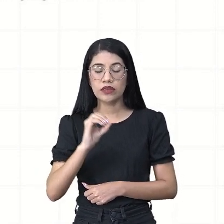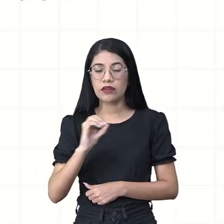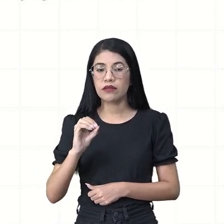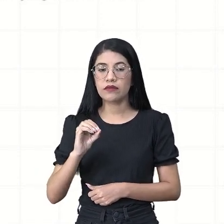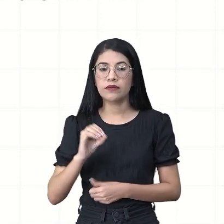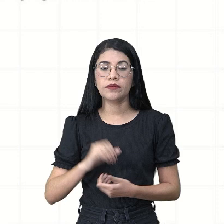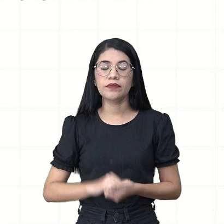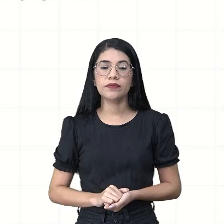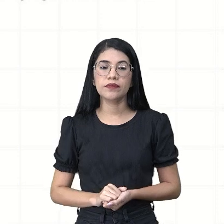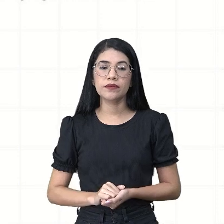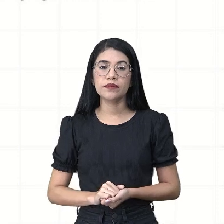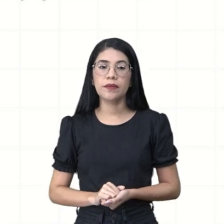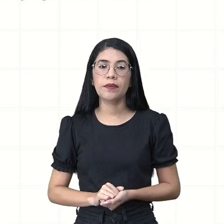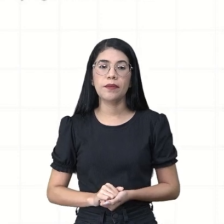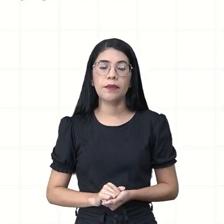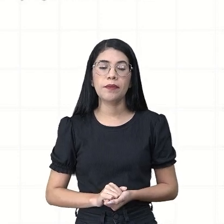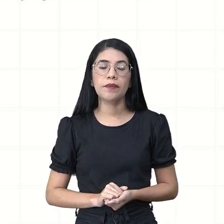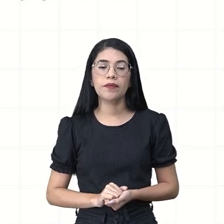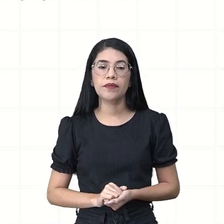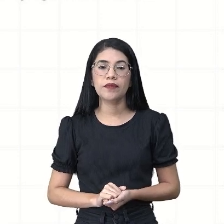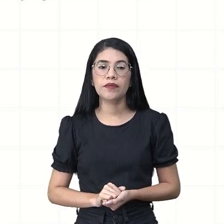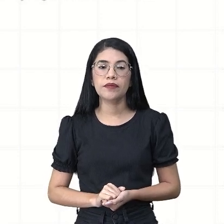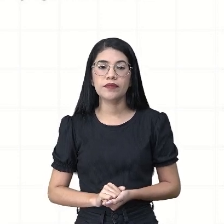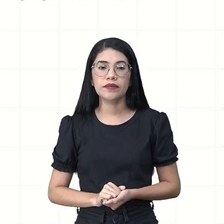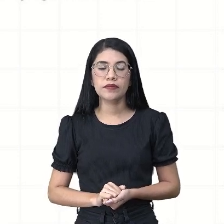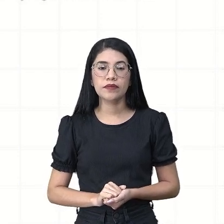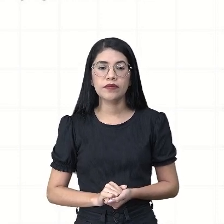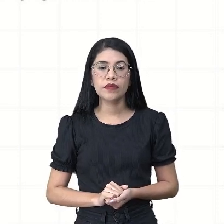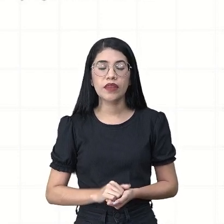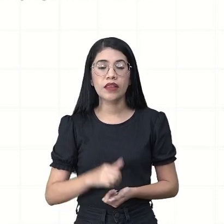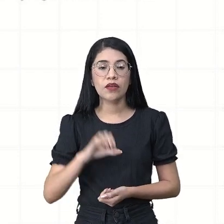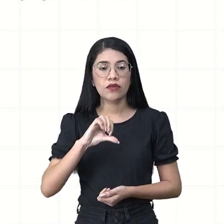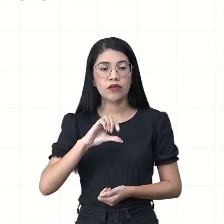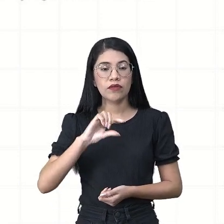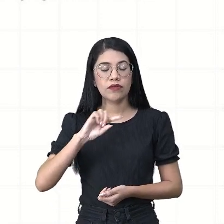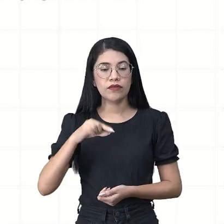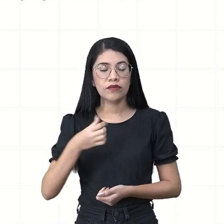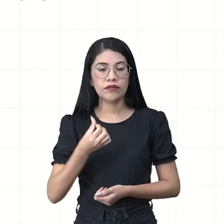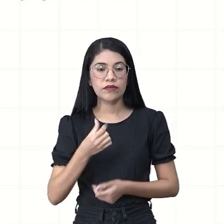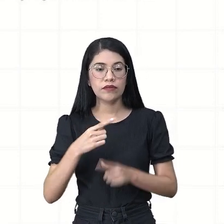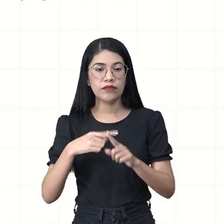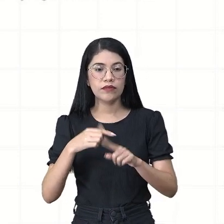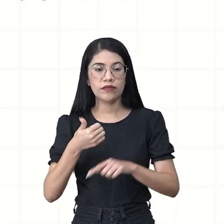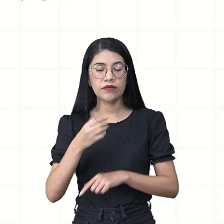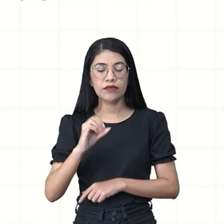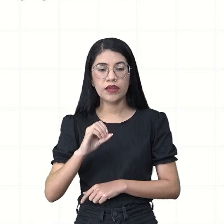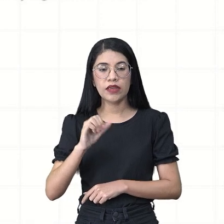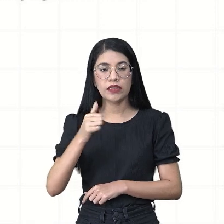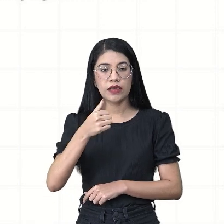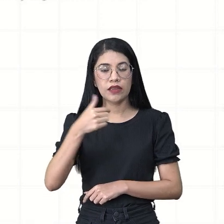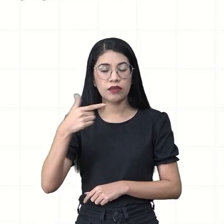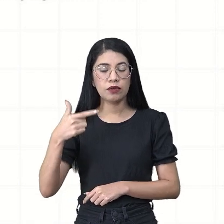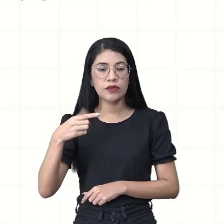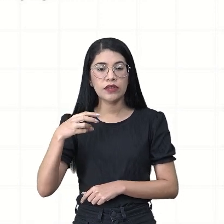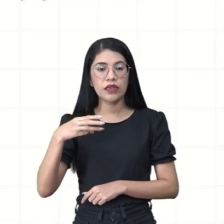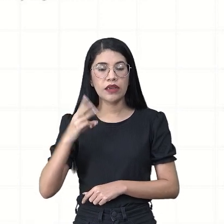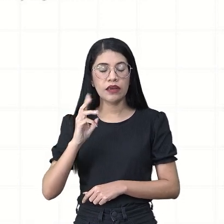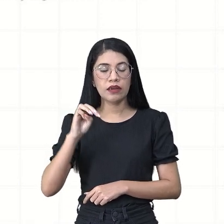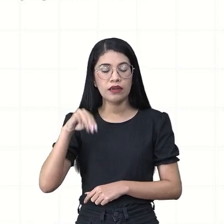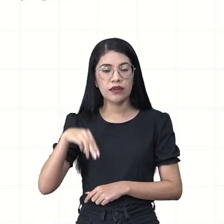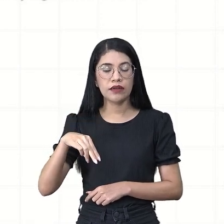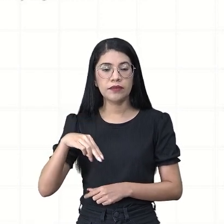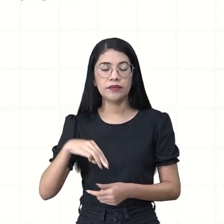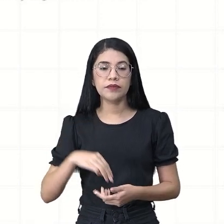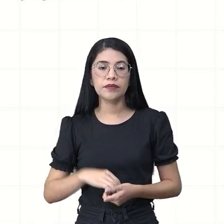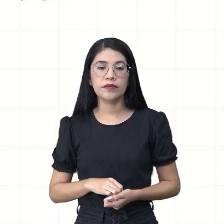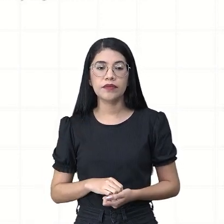só, 9,6 vezes 10 a 12 quilômetros é a mesma coisa que 1.000, milhão, bilhão, trilhão,